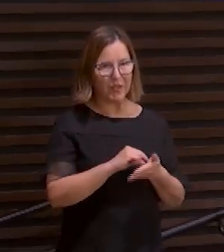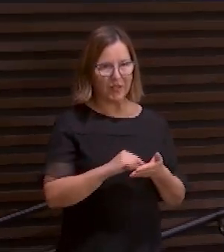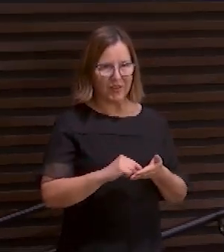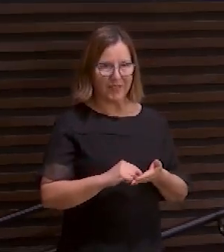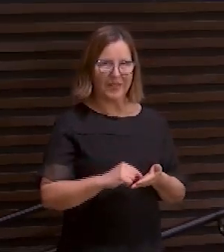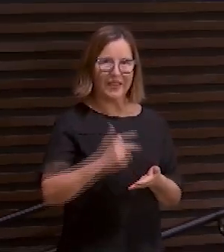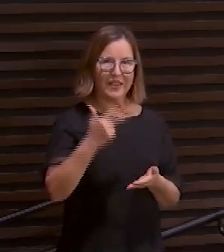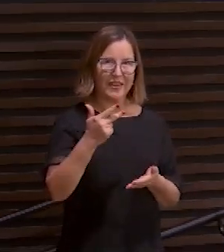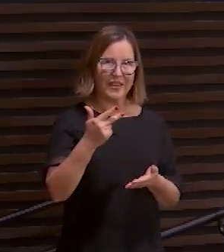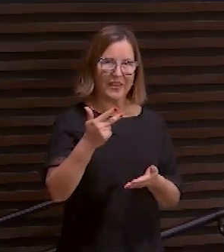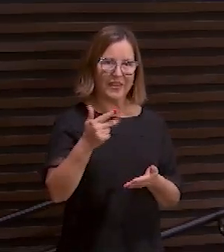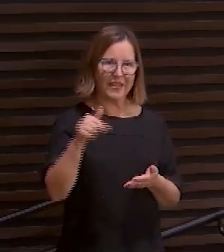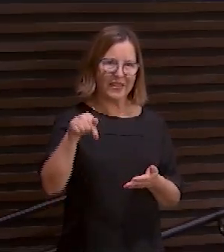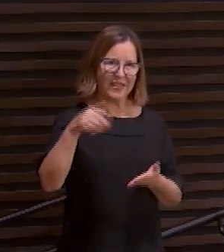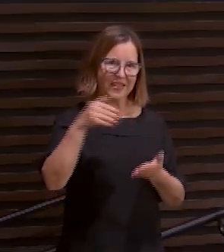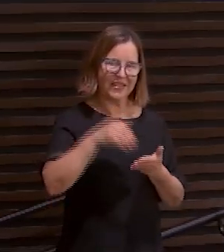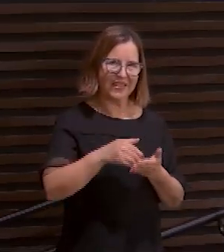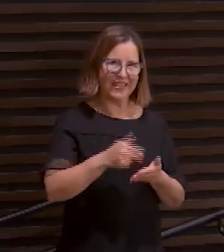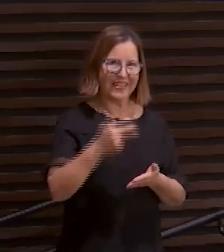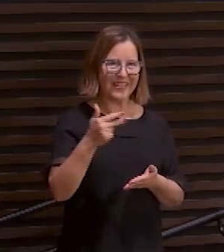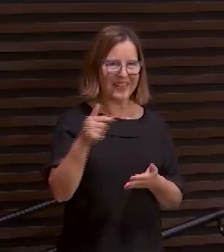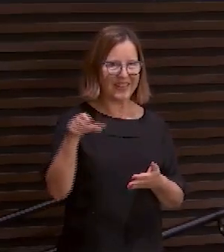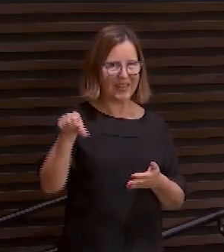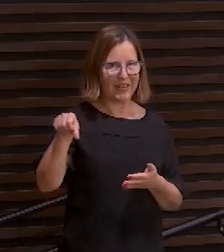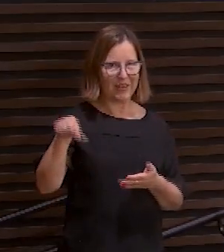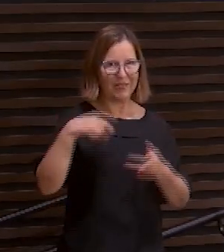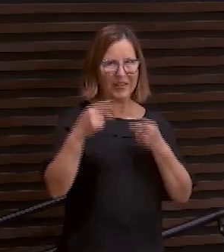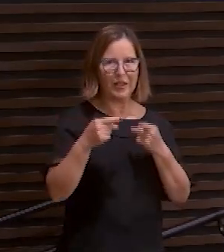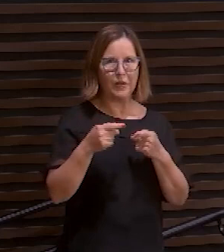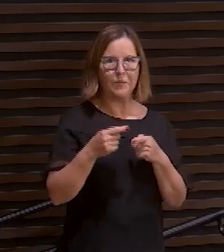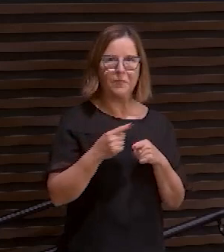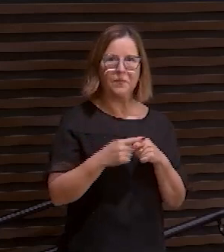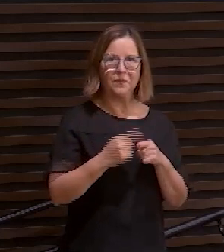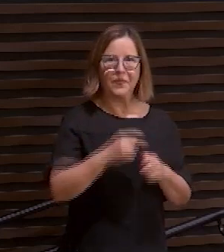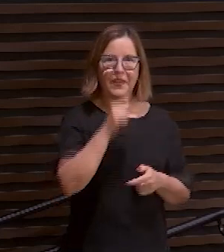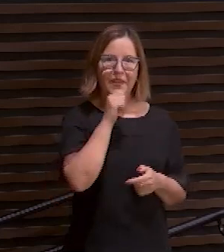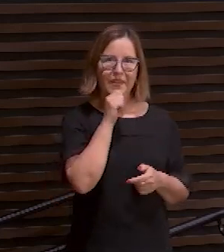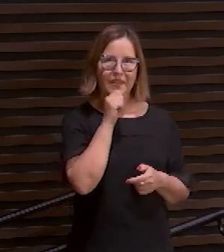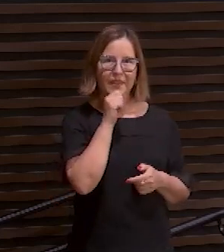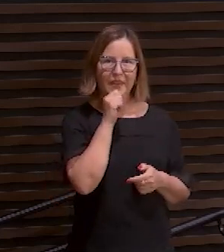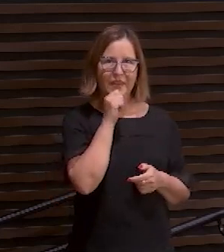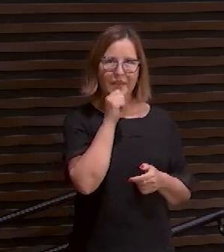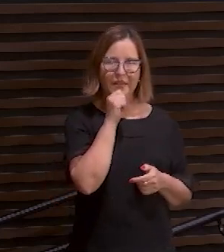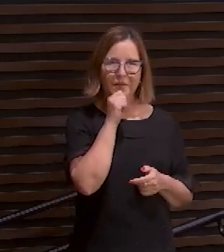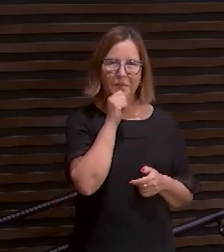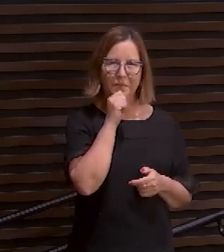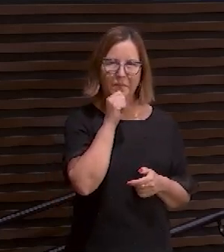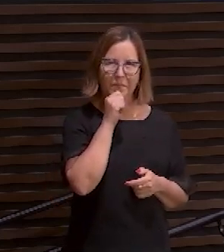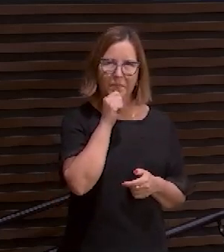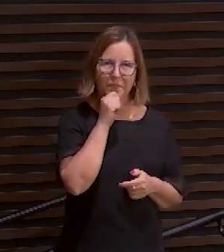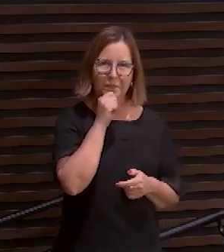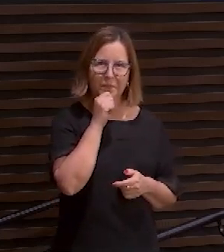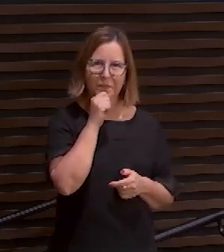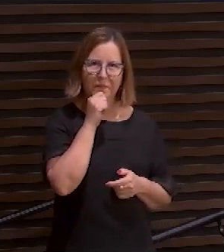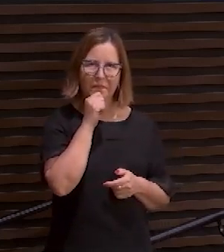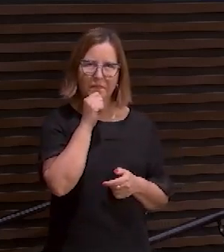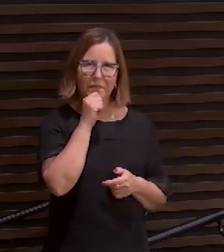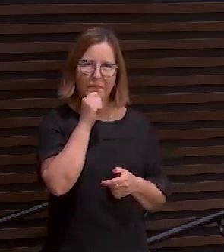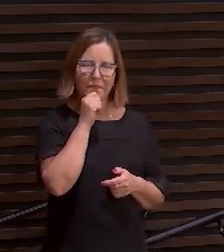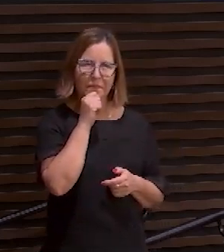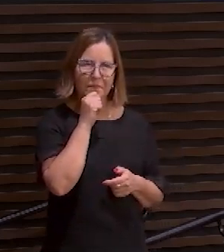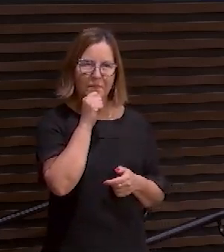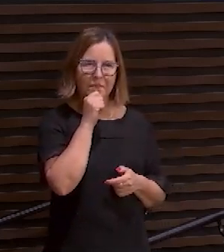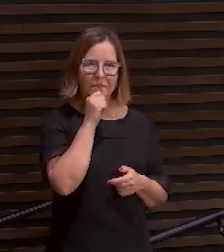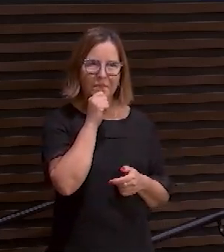37 a 39, ele diz: porque ainda dentro de pouco